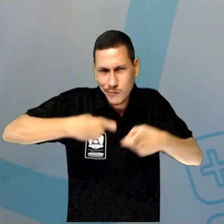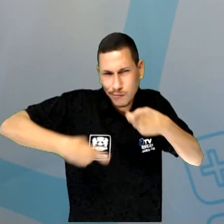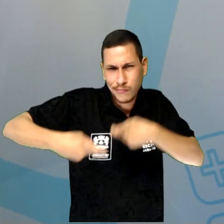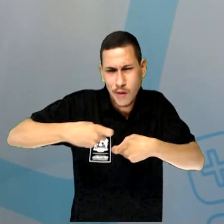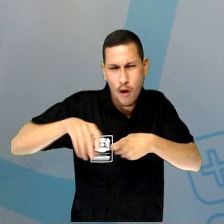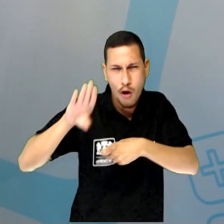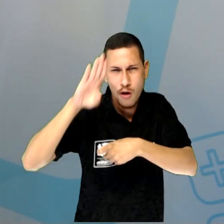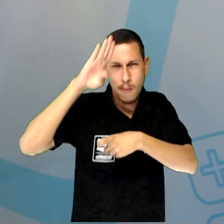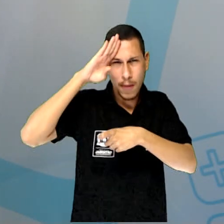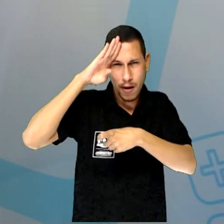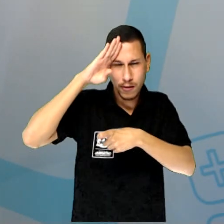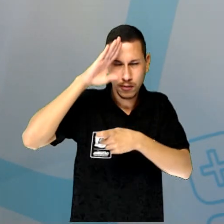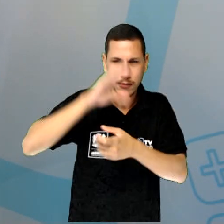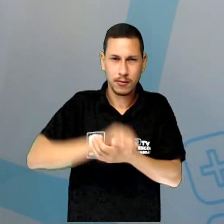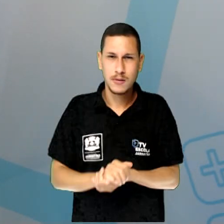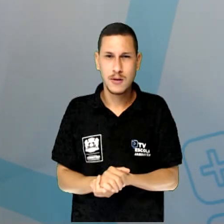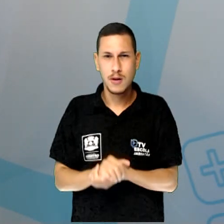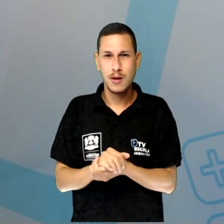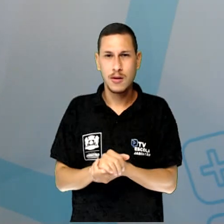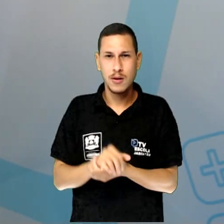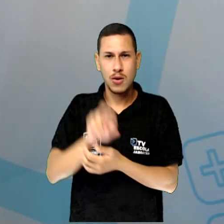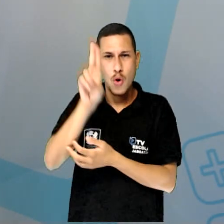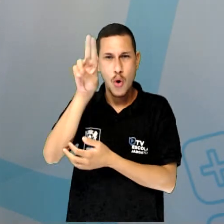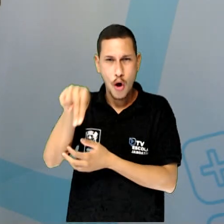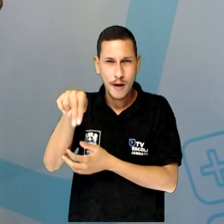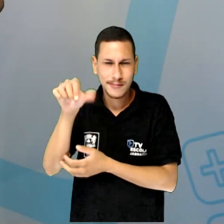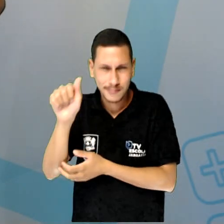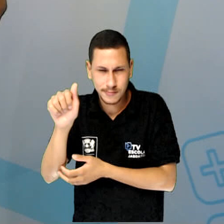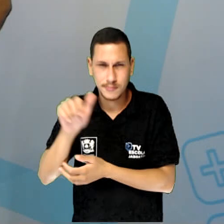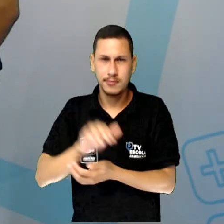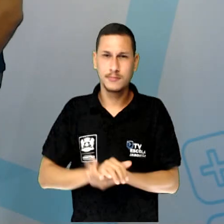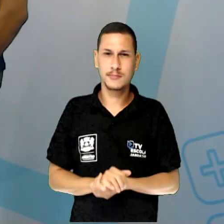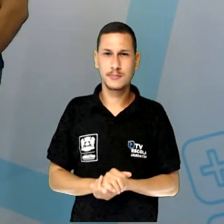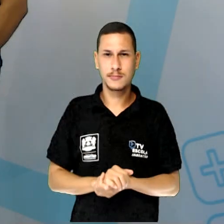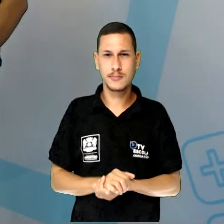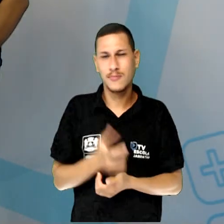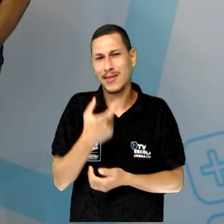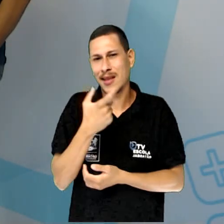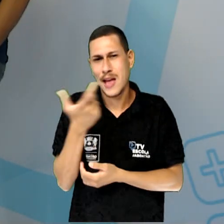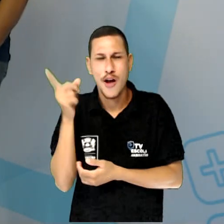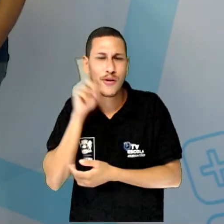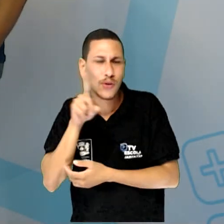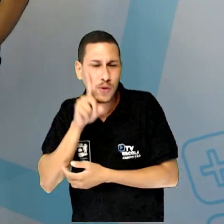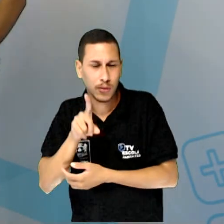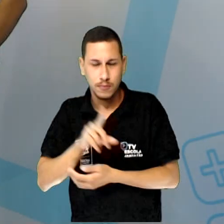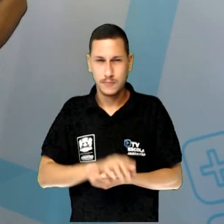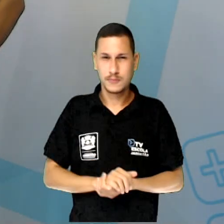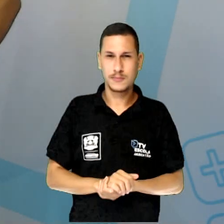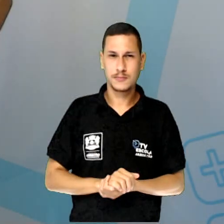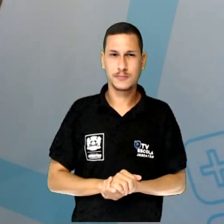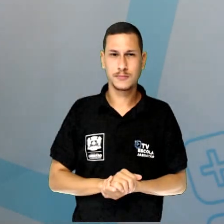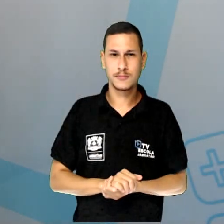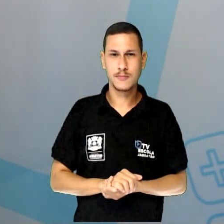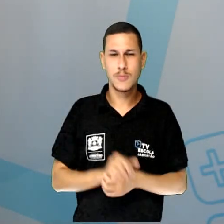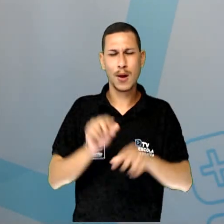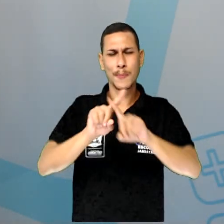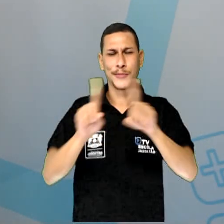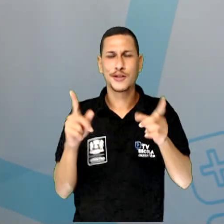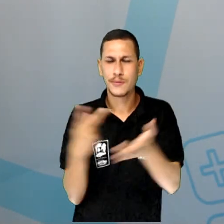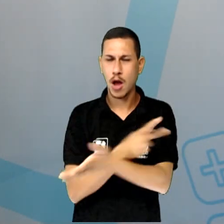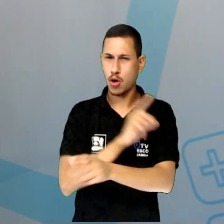US, United States, né? Estados Unidos, nesse caso aqui. Mas, o que é que ocorre?